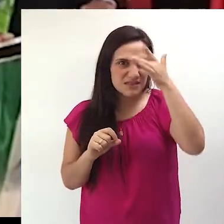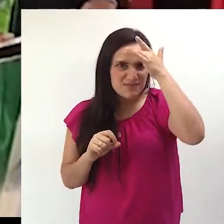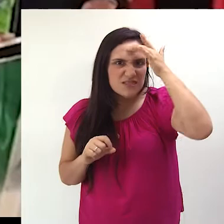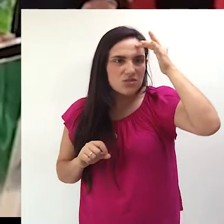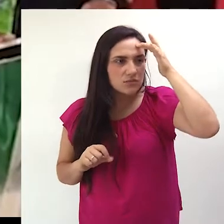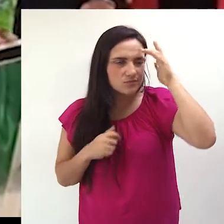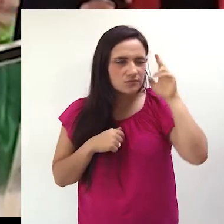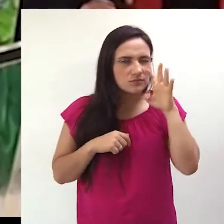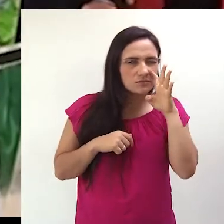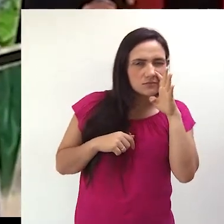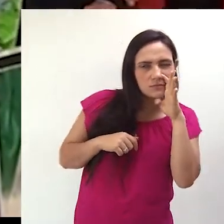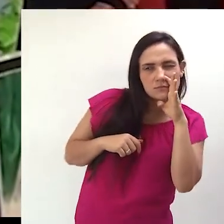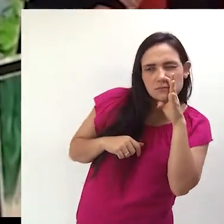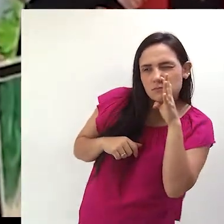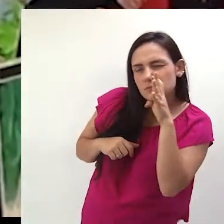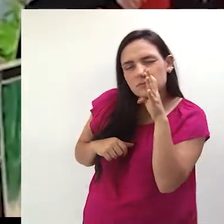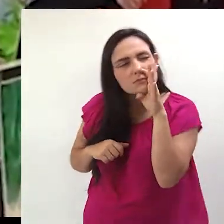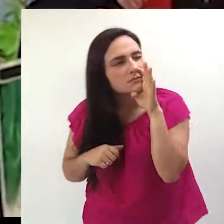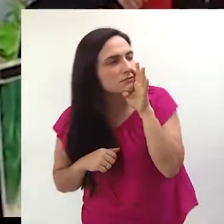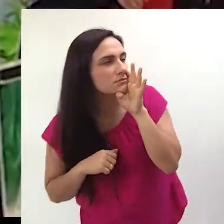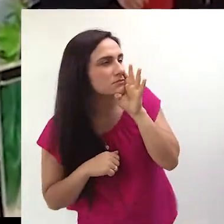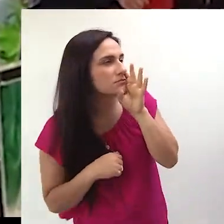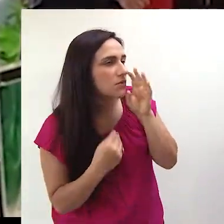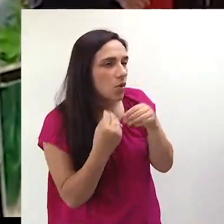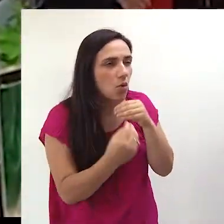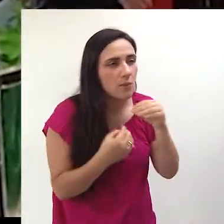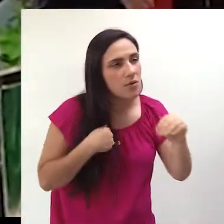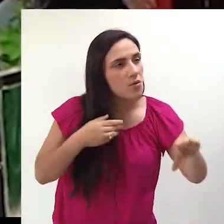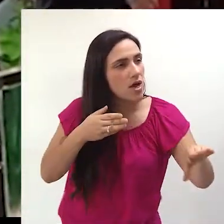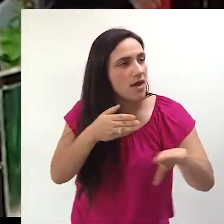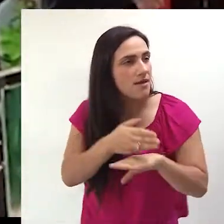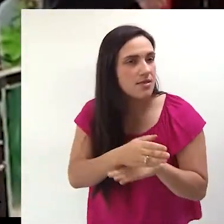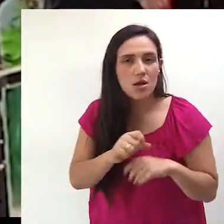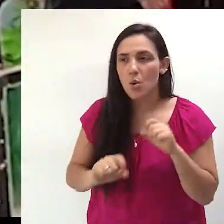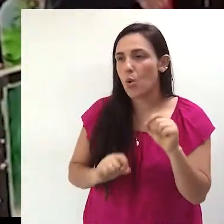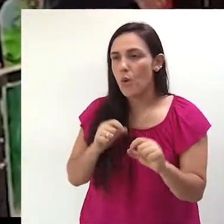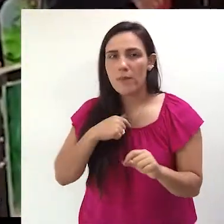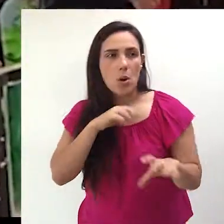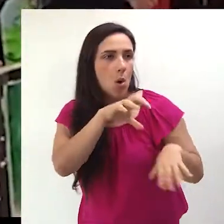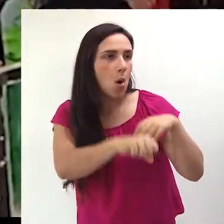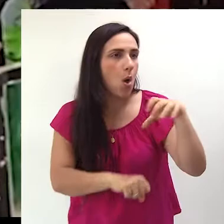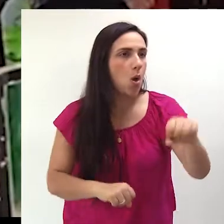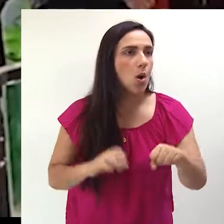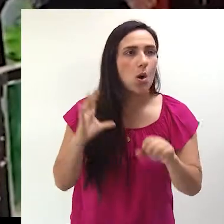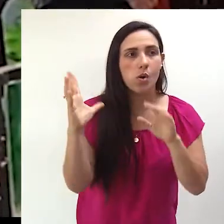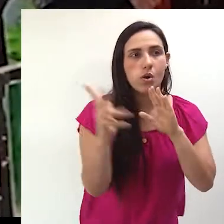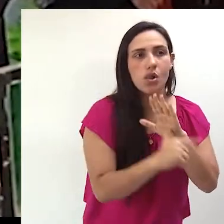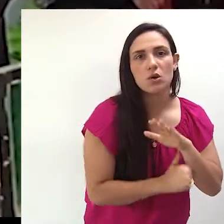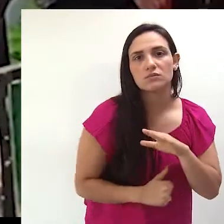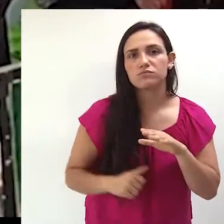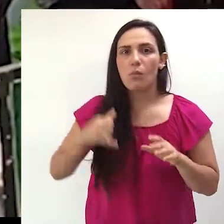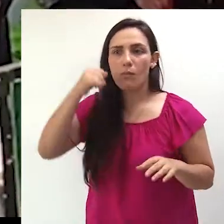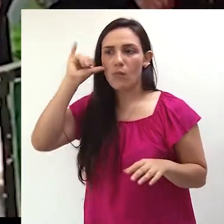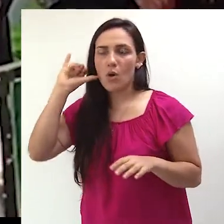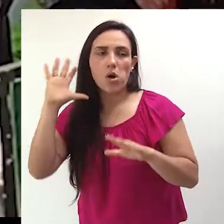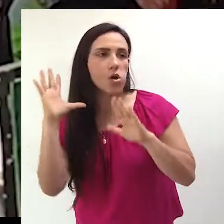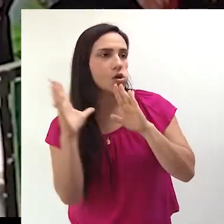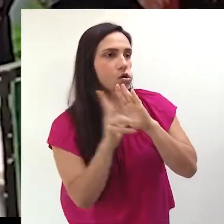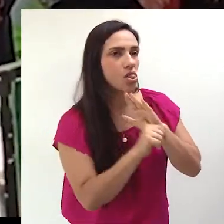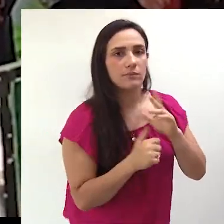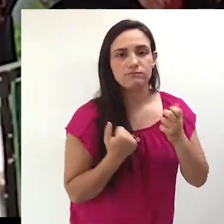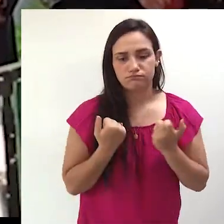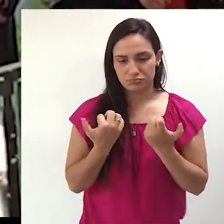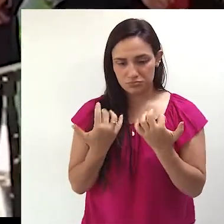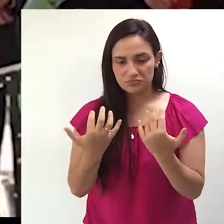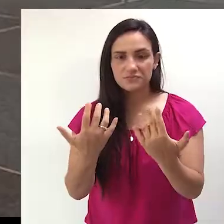E esse patrimônio tem um olhar dessas equipes, dessas organizações criminosas, e é por isso que nós estamos aqui inaugurando